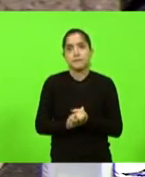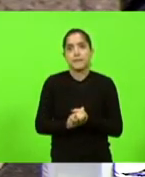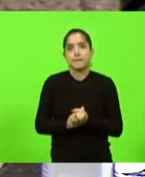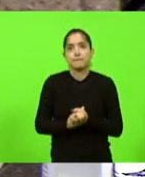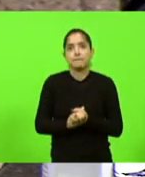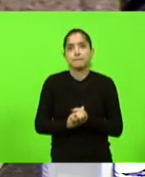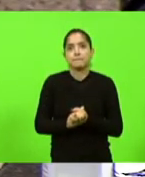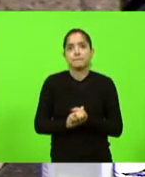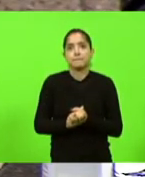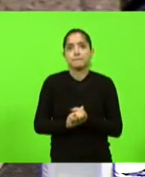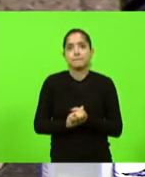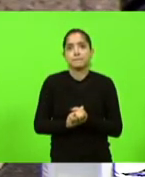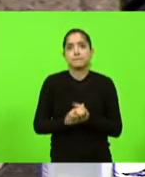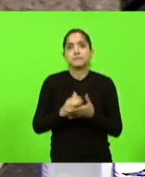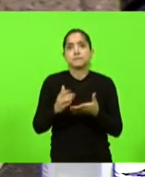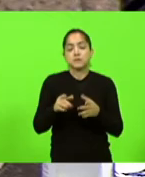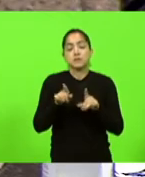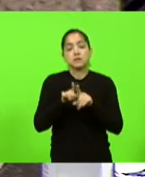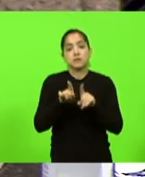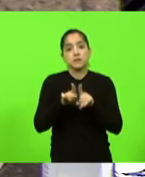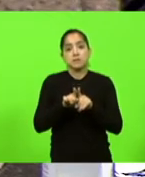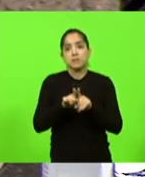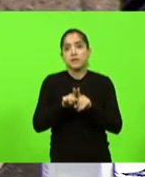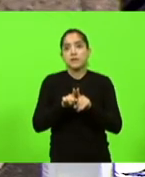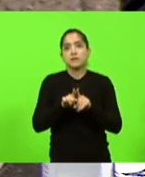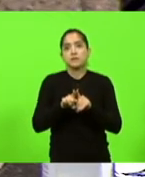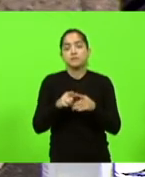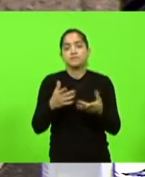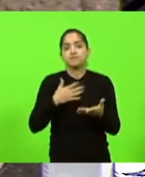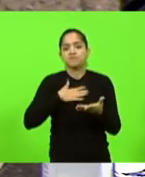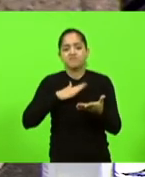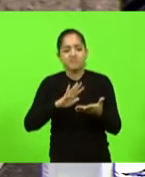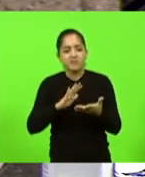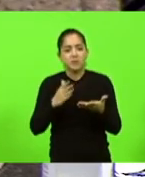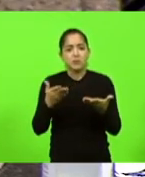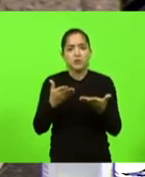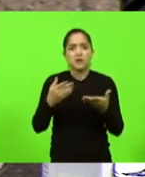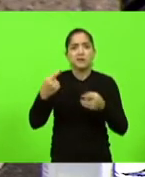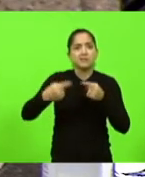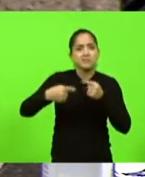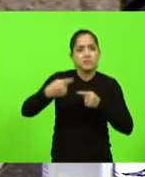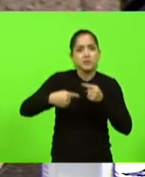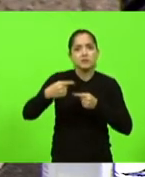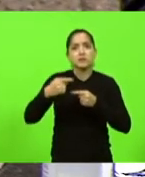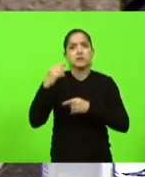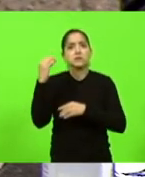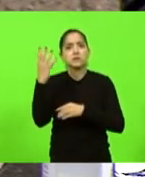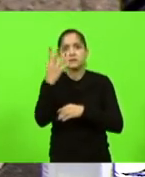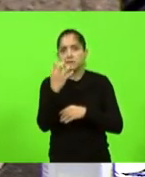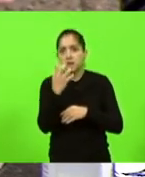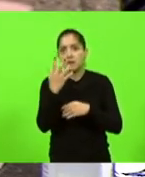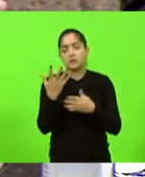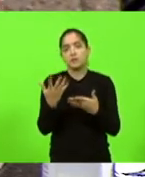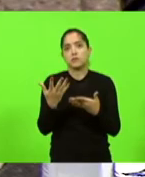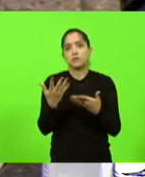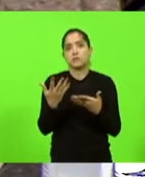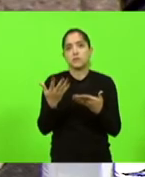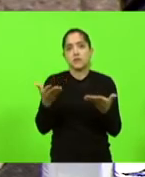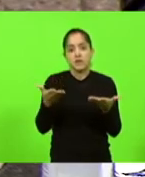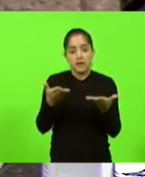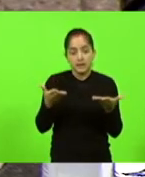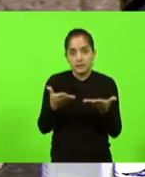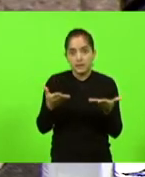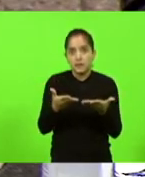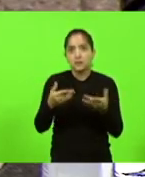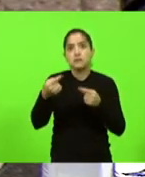Então... E eu também fico indignado que aqui nós estamos aqui para debater assuntos sérios, fica todo mundo querendo, ah, palhão, aí vamos votar, aí vamos... Pô, nós estamos aqui para fazer isso